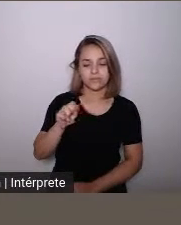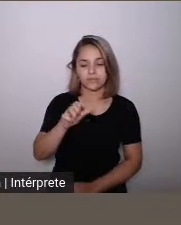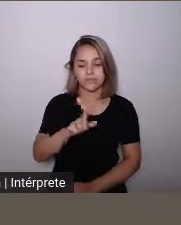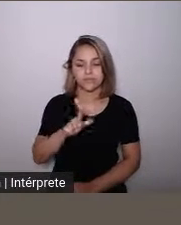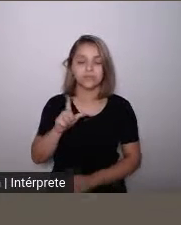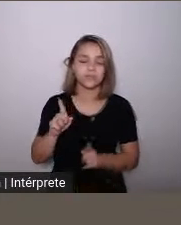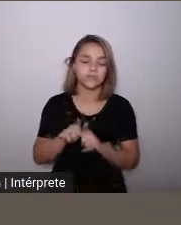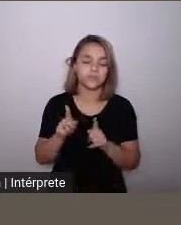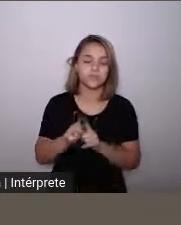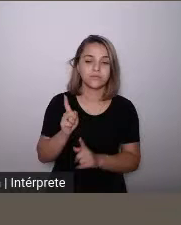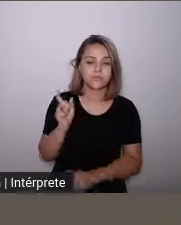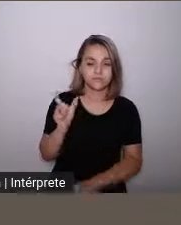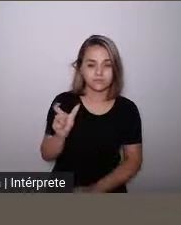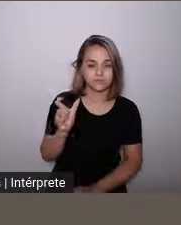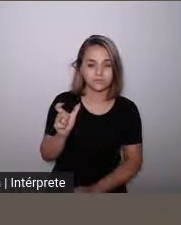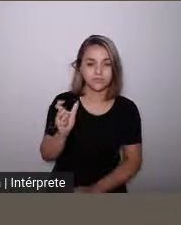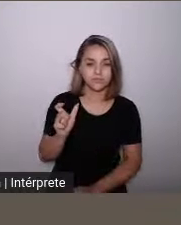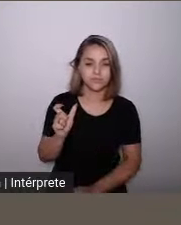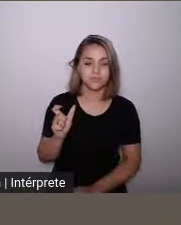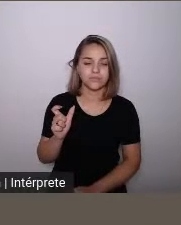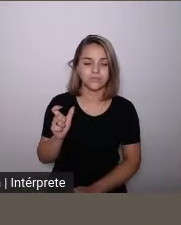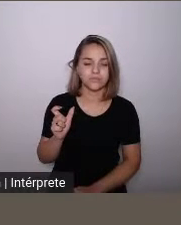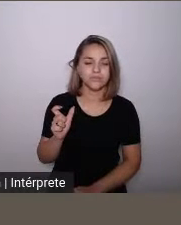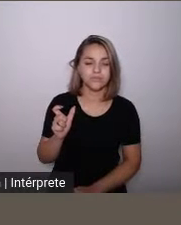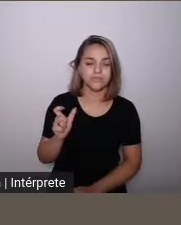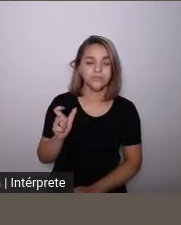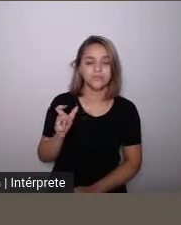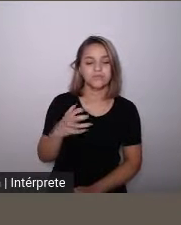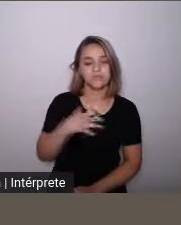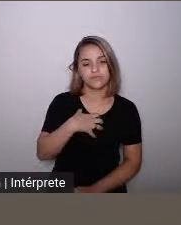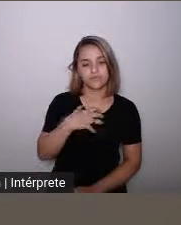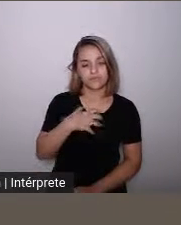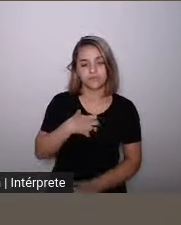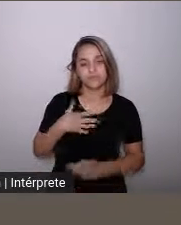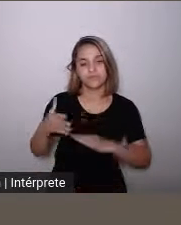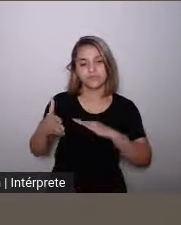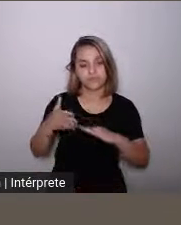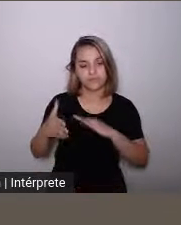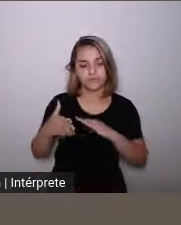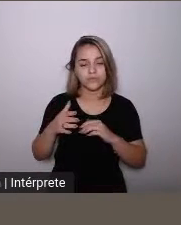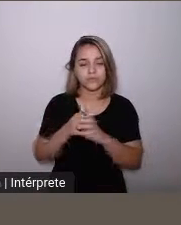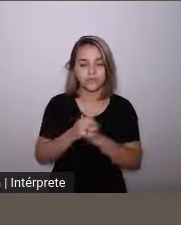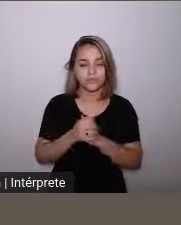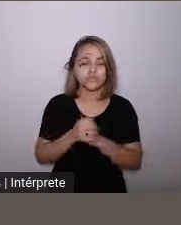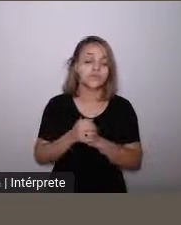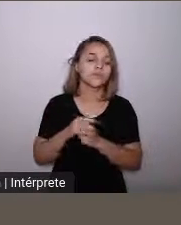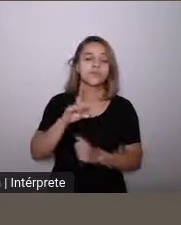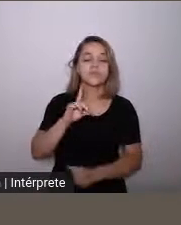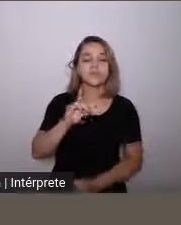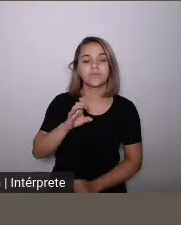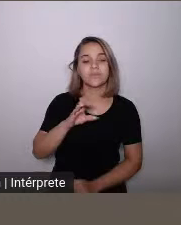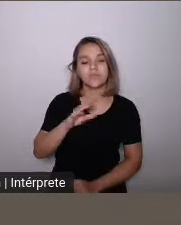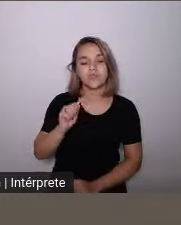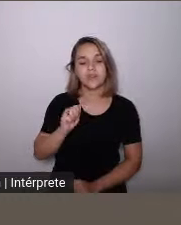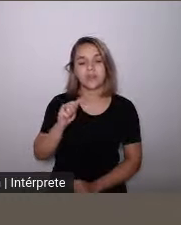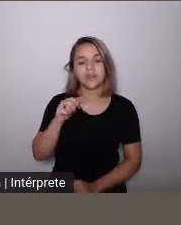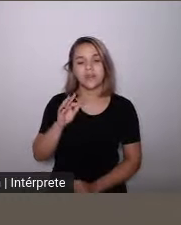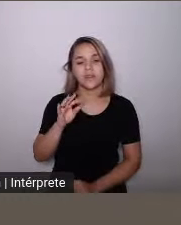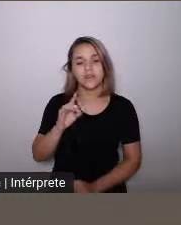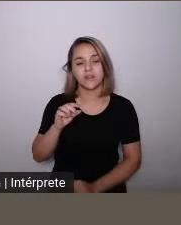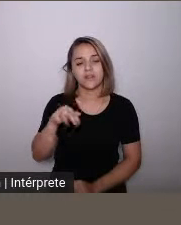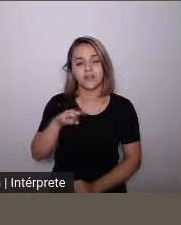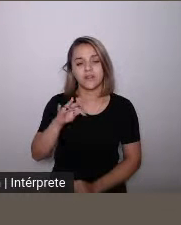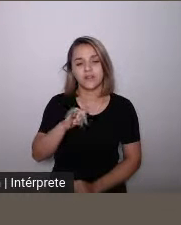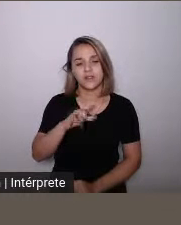E é dessa palavra que emerge um outro sentido do modernismo. O decadentismo tem sua primeira especificidade sustentada na